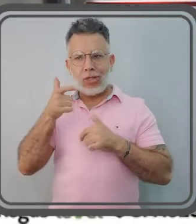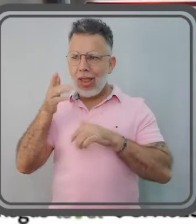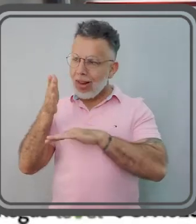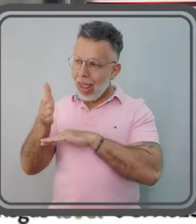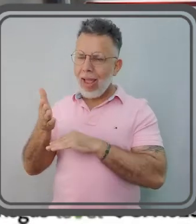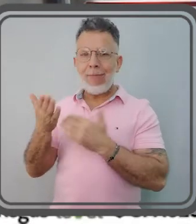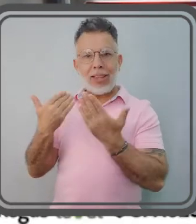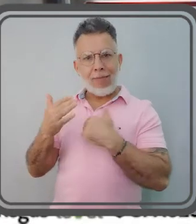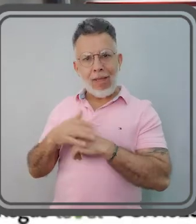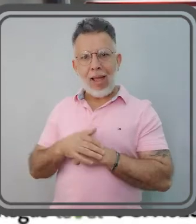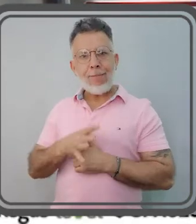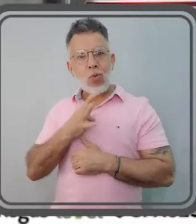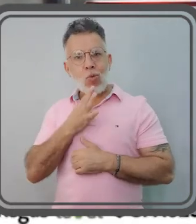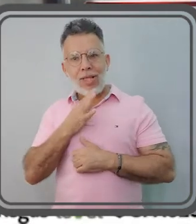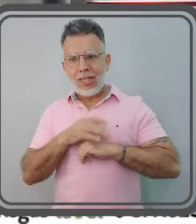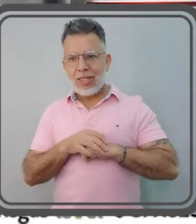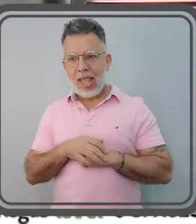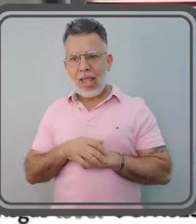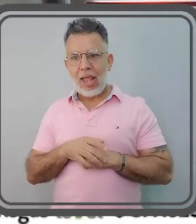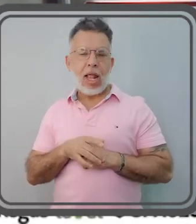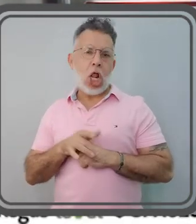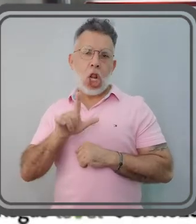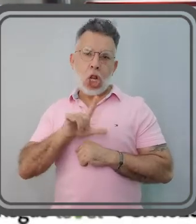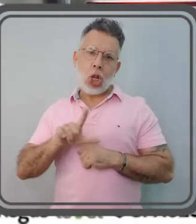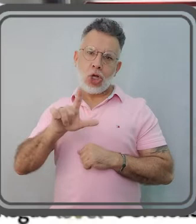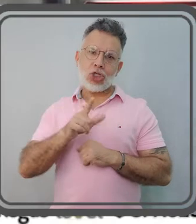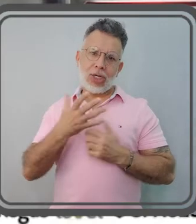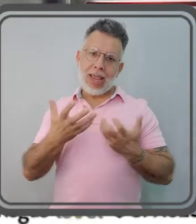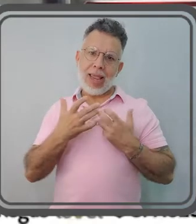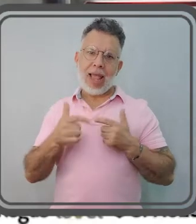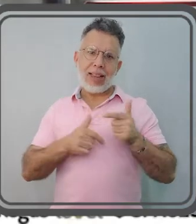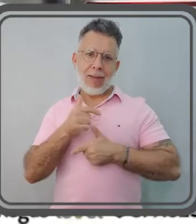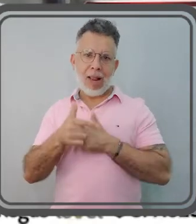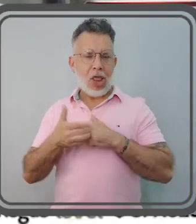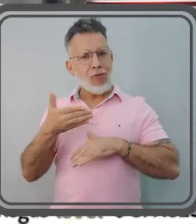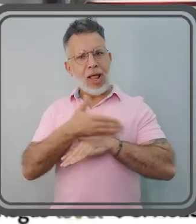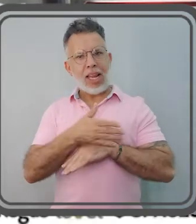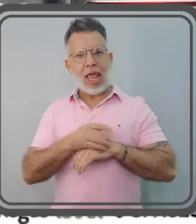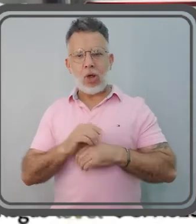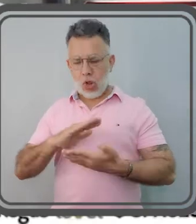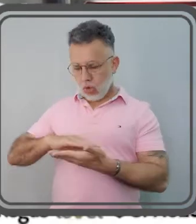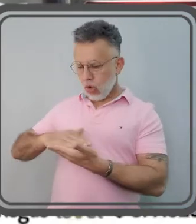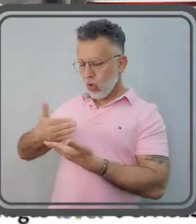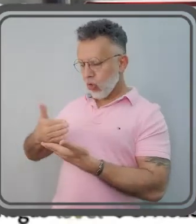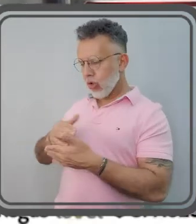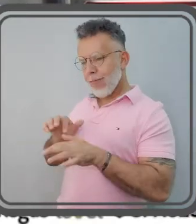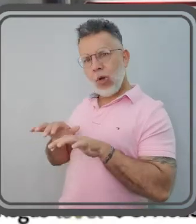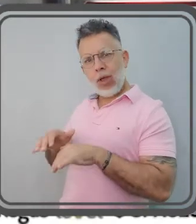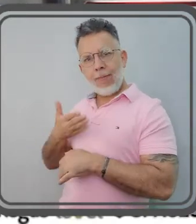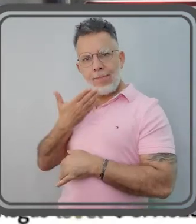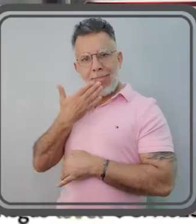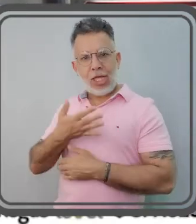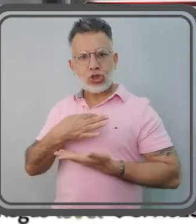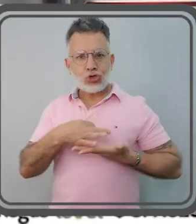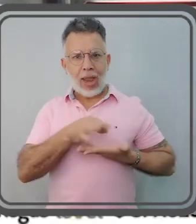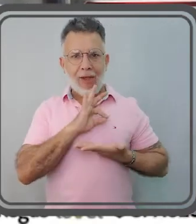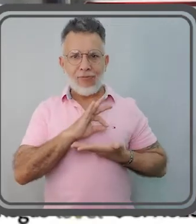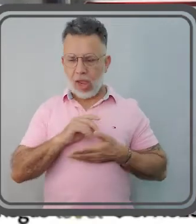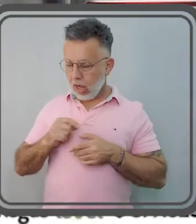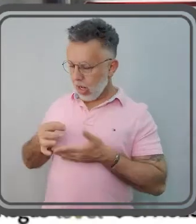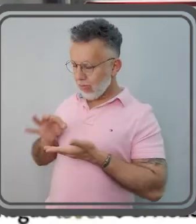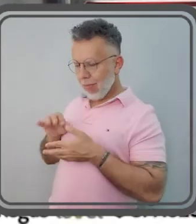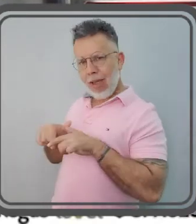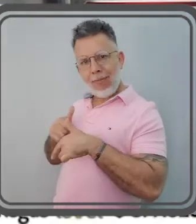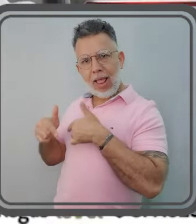trabalhar, né? Vai lá, coloca o seu notebook, pede um café e toca lá. Agora, o que eu queria ouvir agora